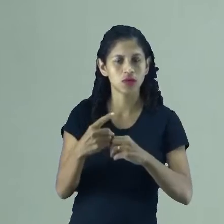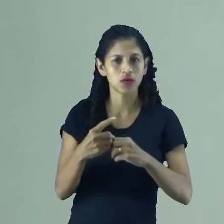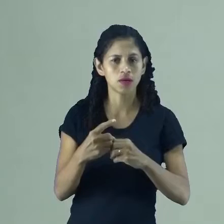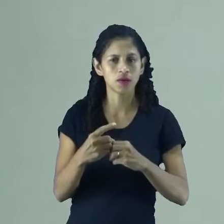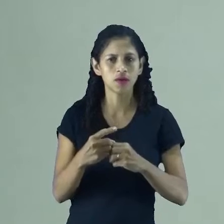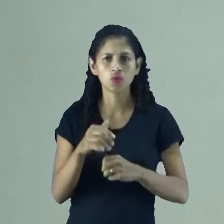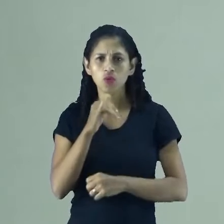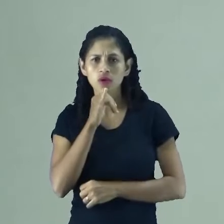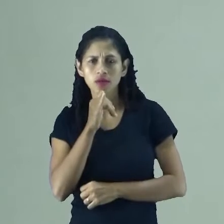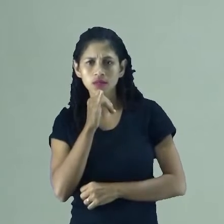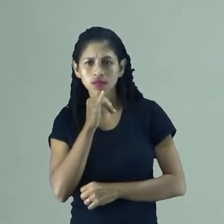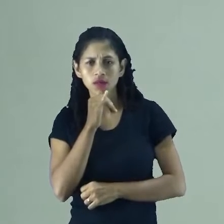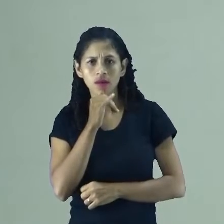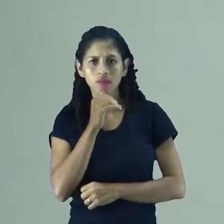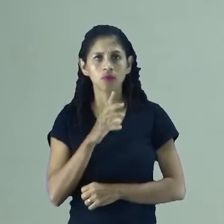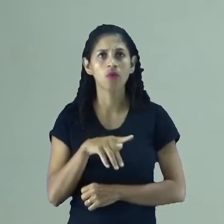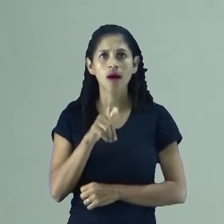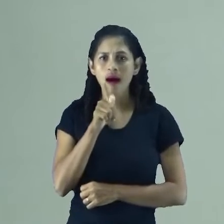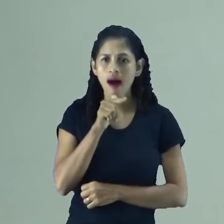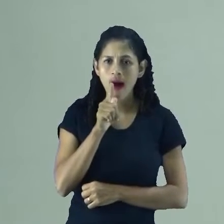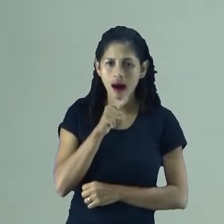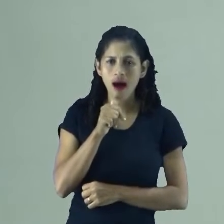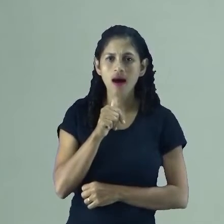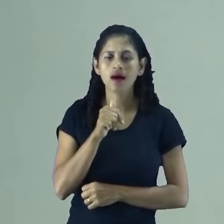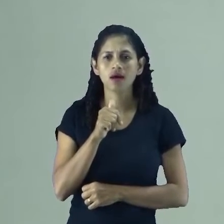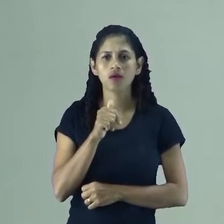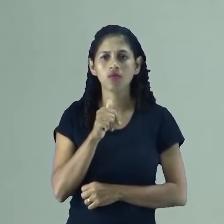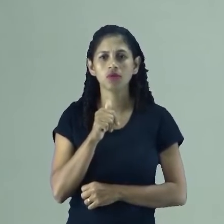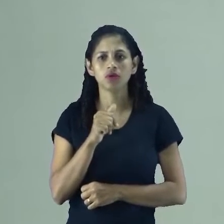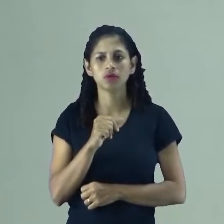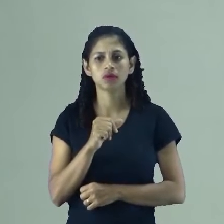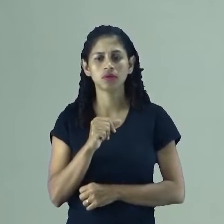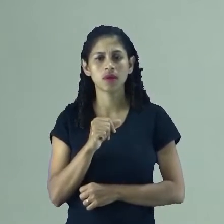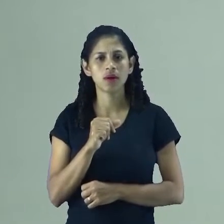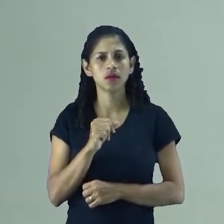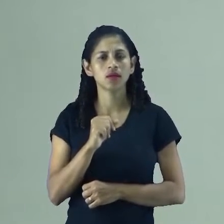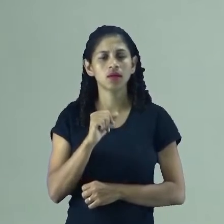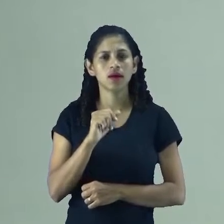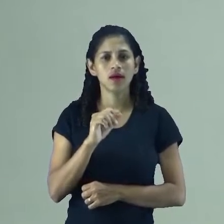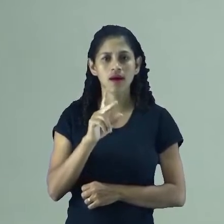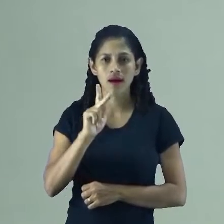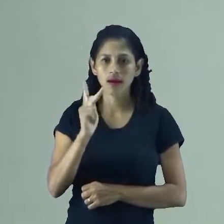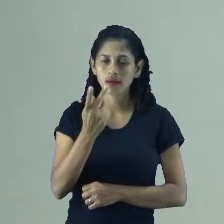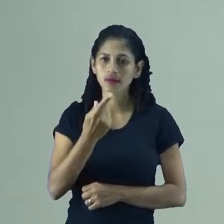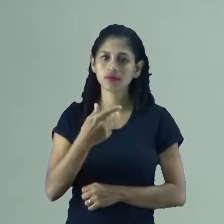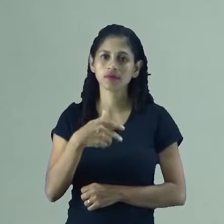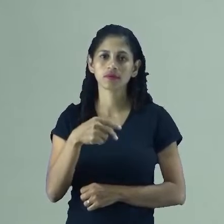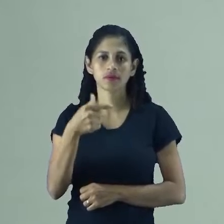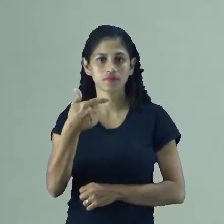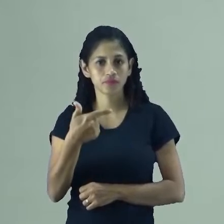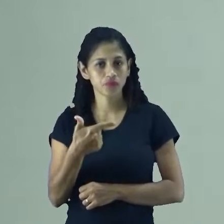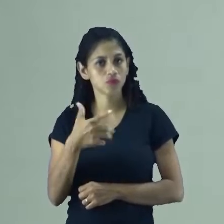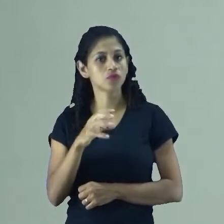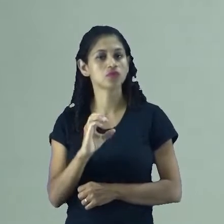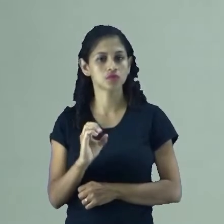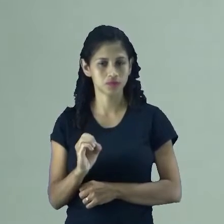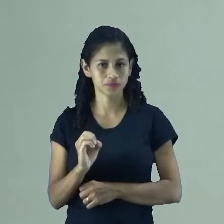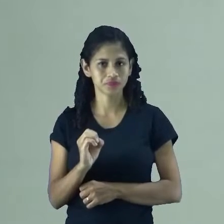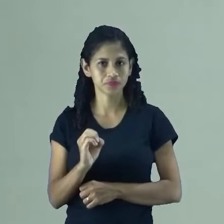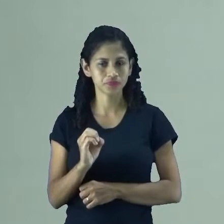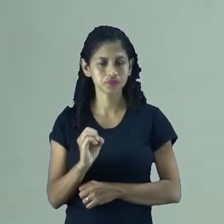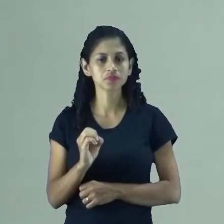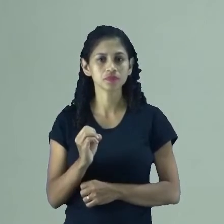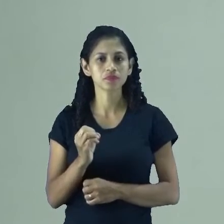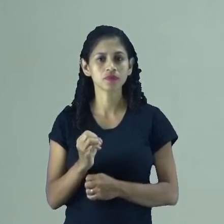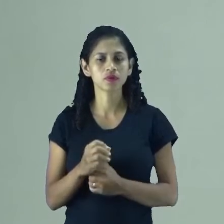fórmula química da água é H2O. Ou seja, para que eu tenha uma molécula de água, eu preciso de 2 átomos de hidrogênio para